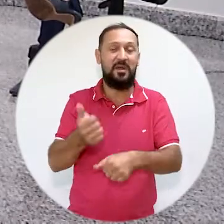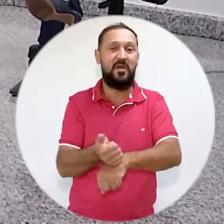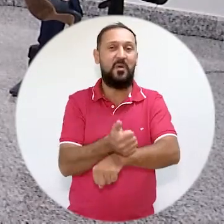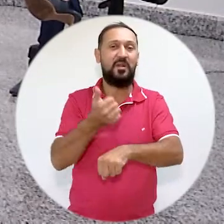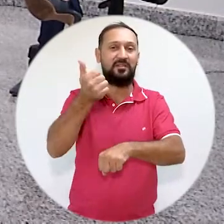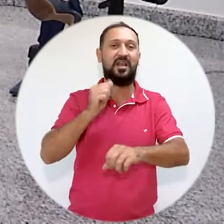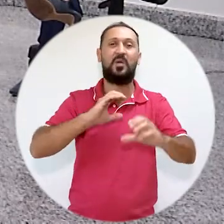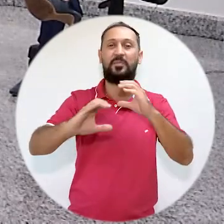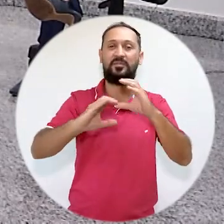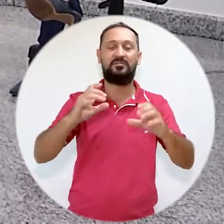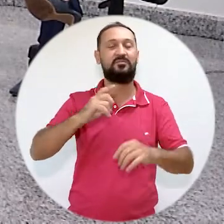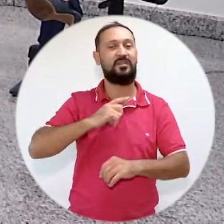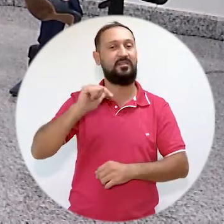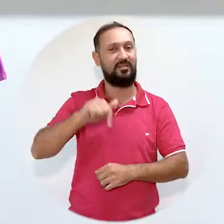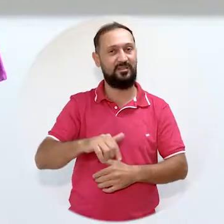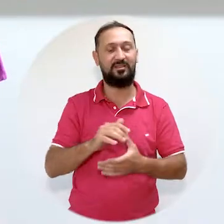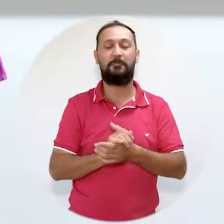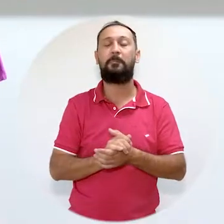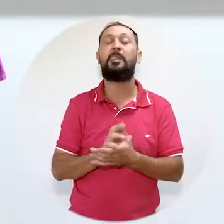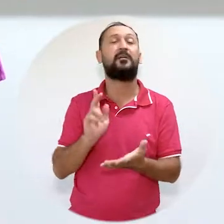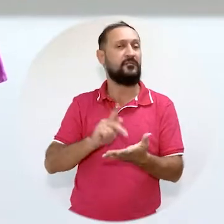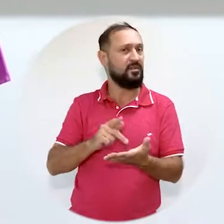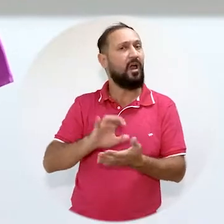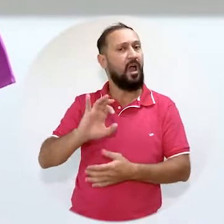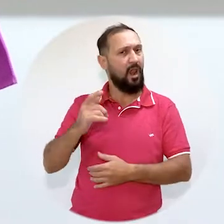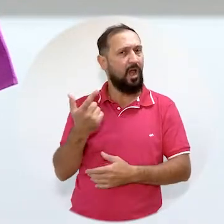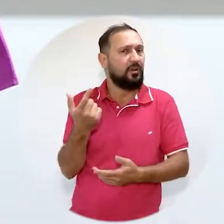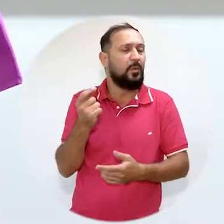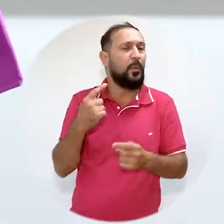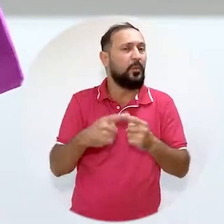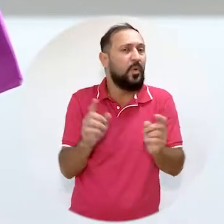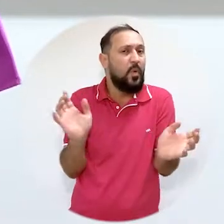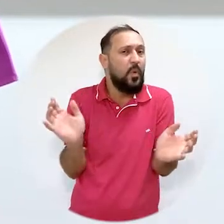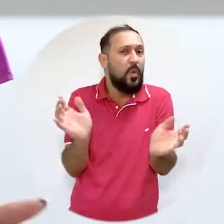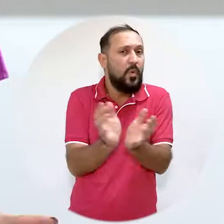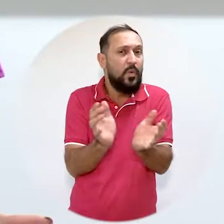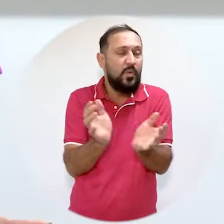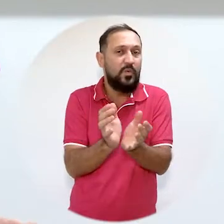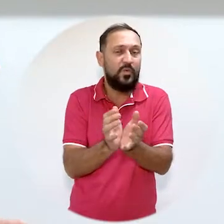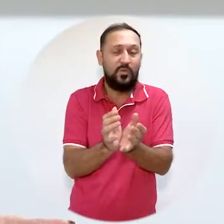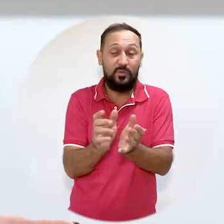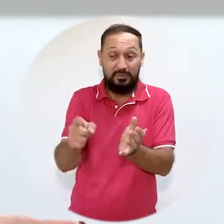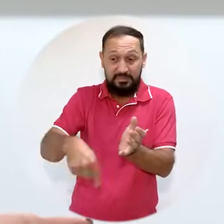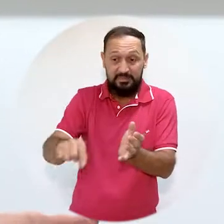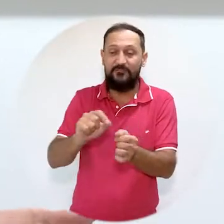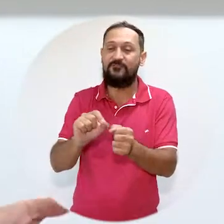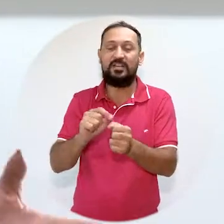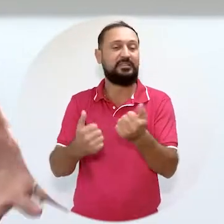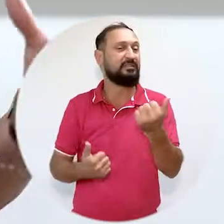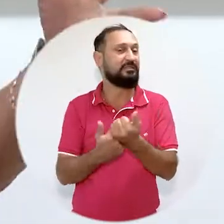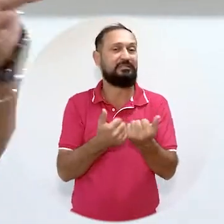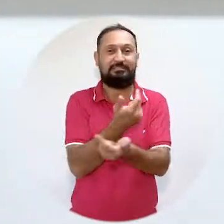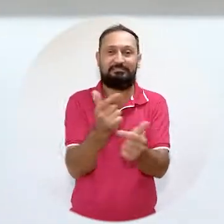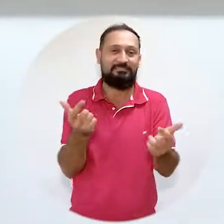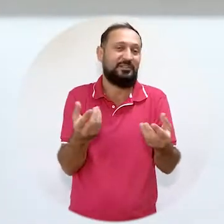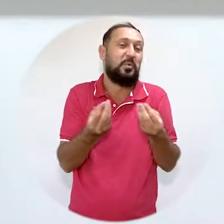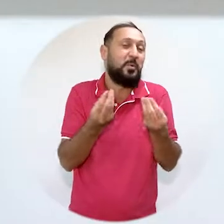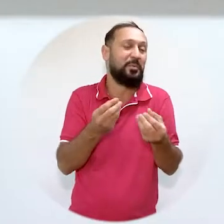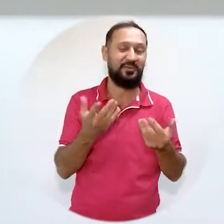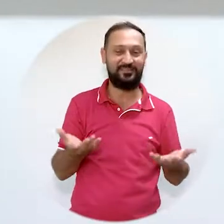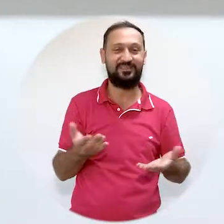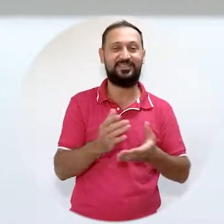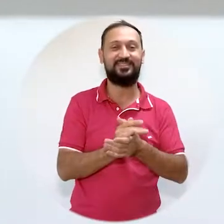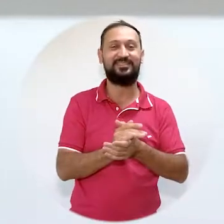nossa comunicação faz aqui, Karine. Com certeza. Sem a equipe, nada seria possível, né, Benhur? Nós temos